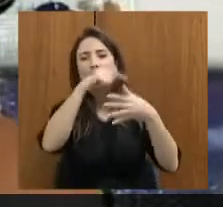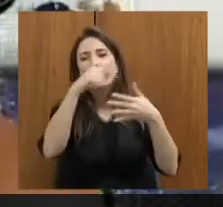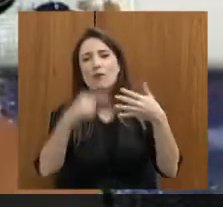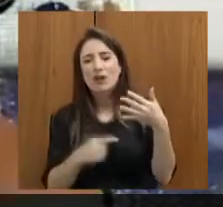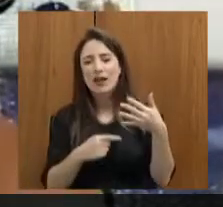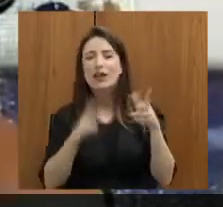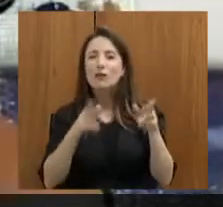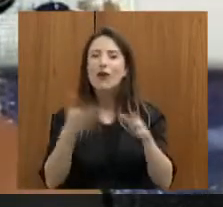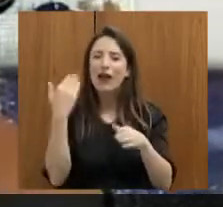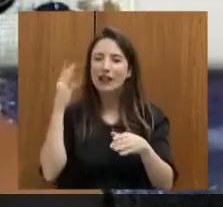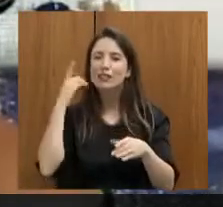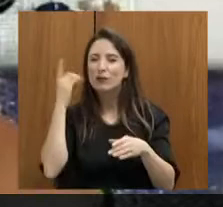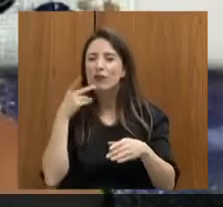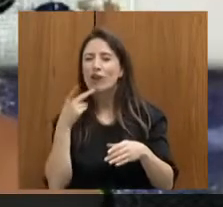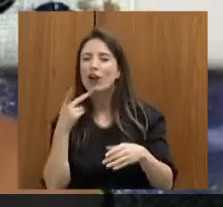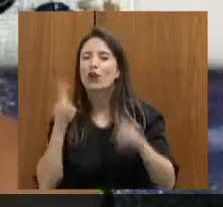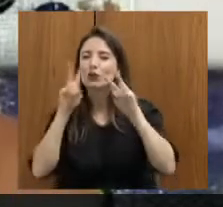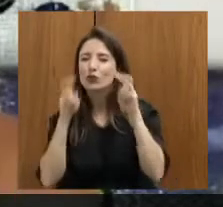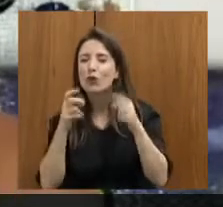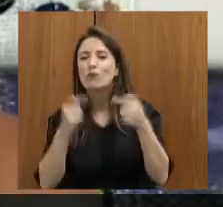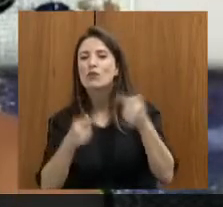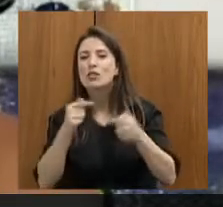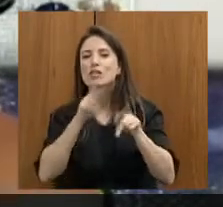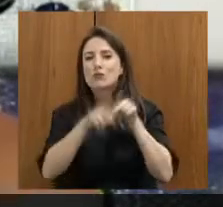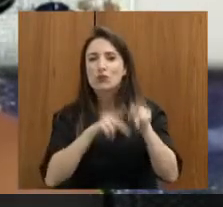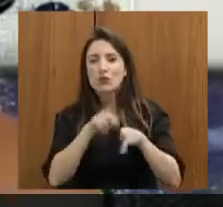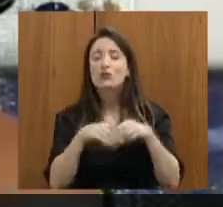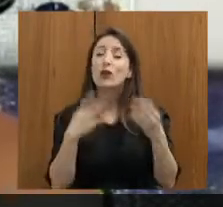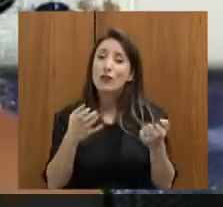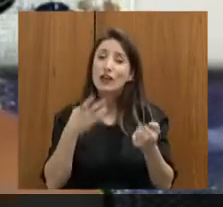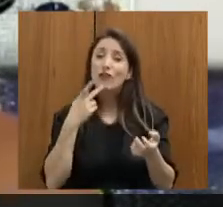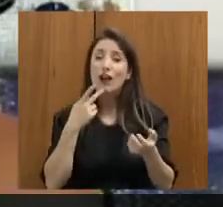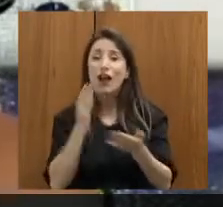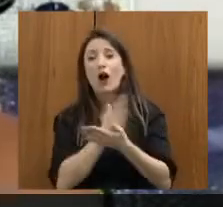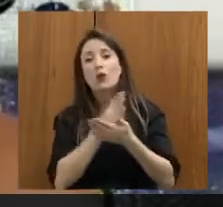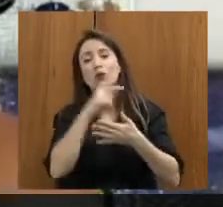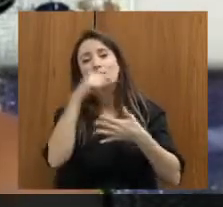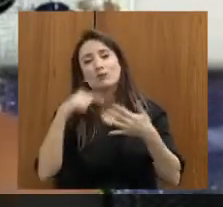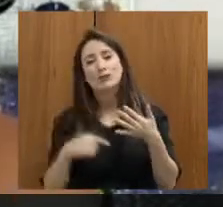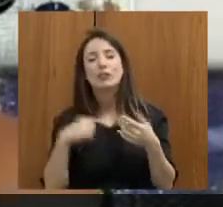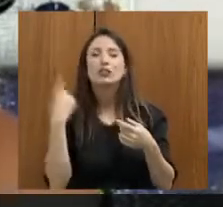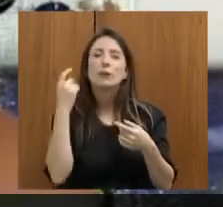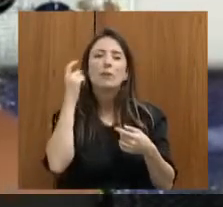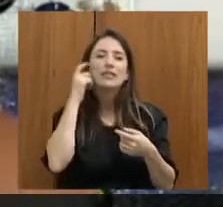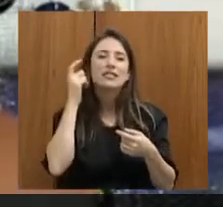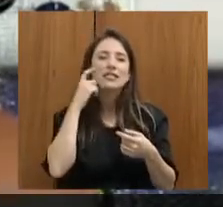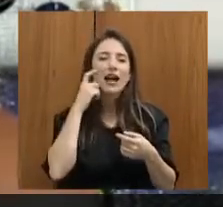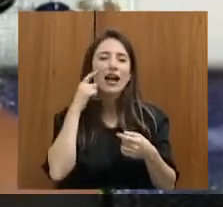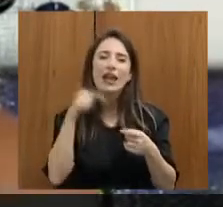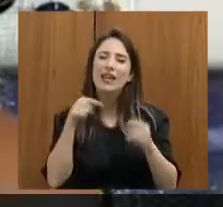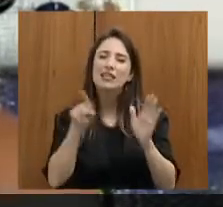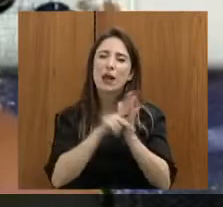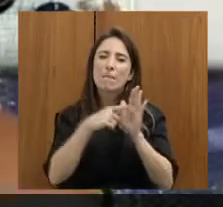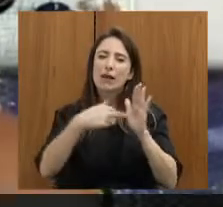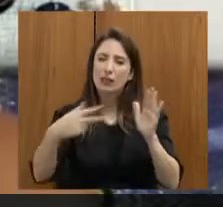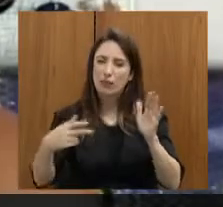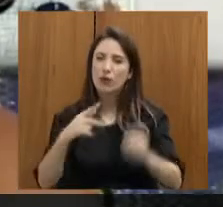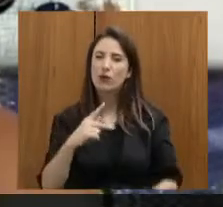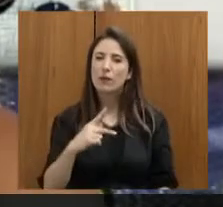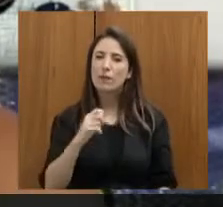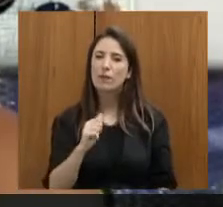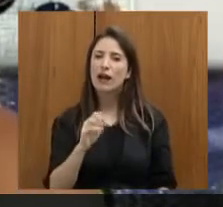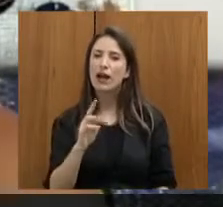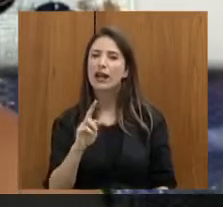relação às políticas públicas eu queria só trazer esse ponto para que a gente possa pensar o patrimônio para além das limitações